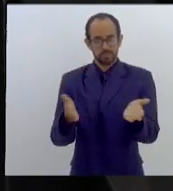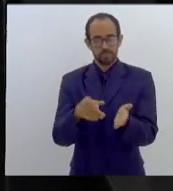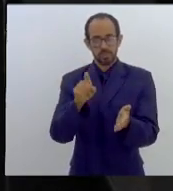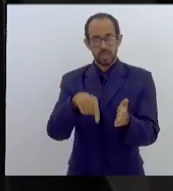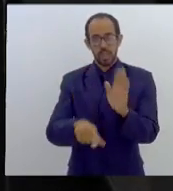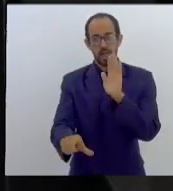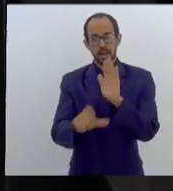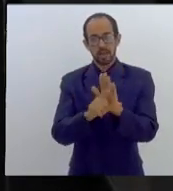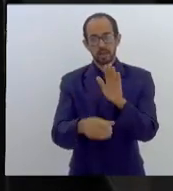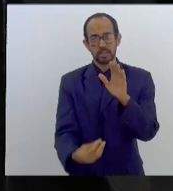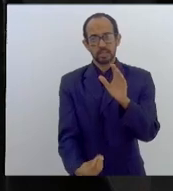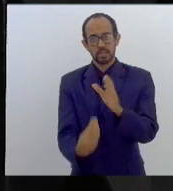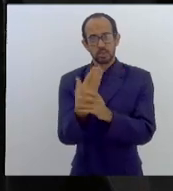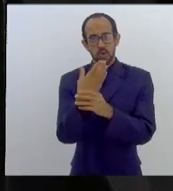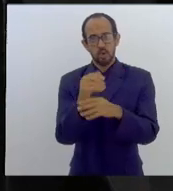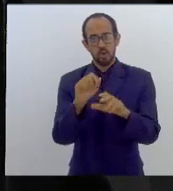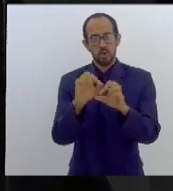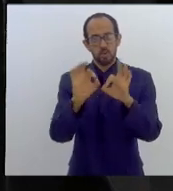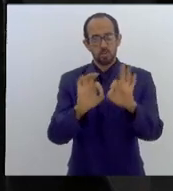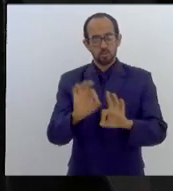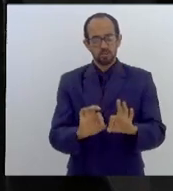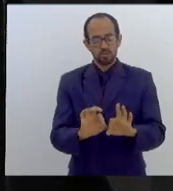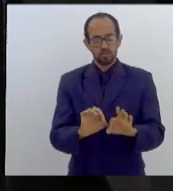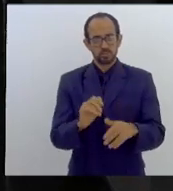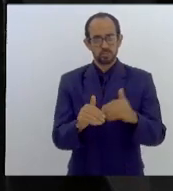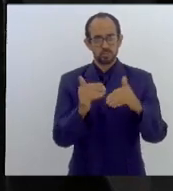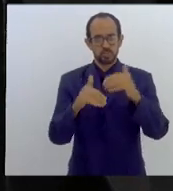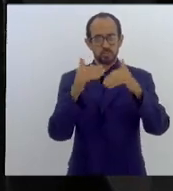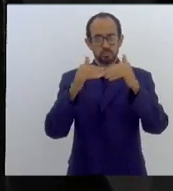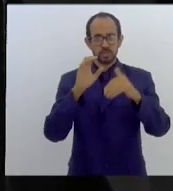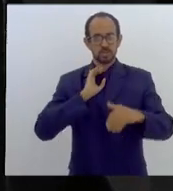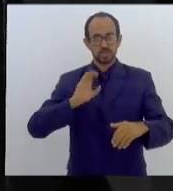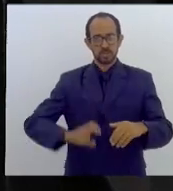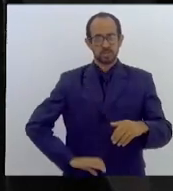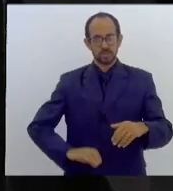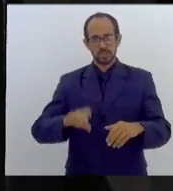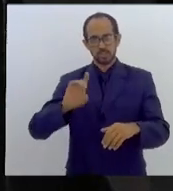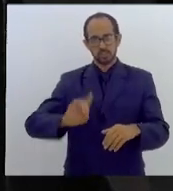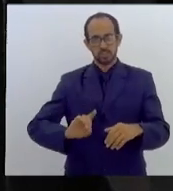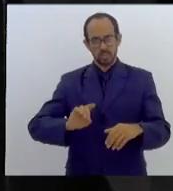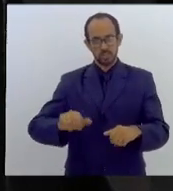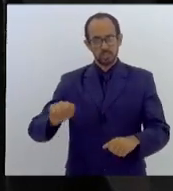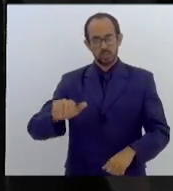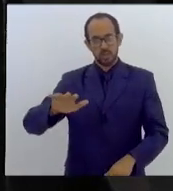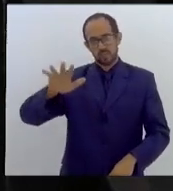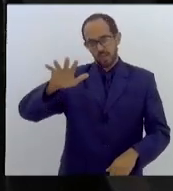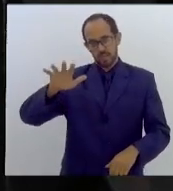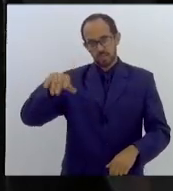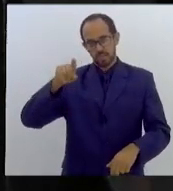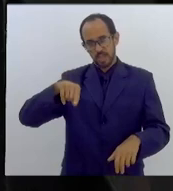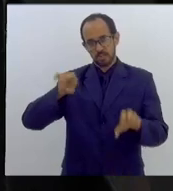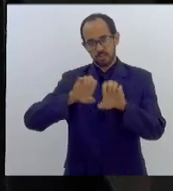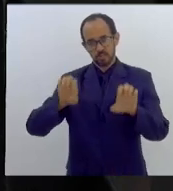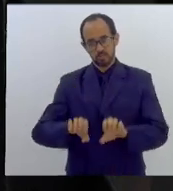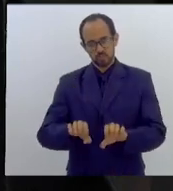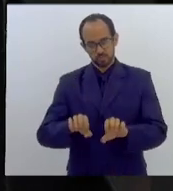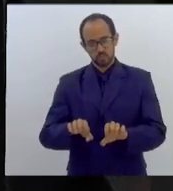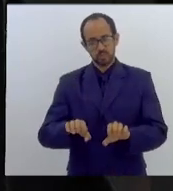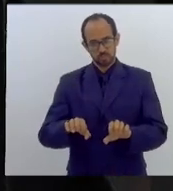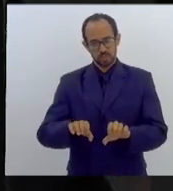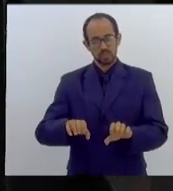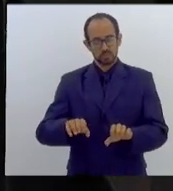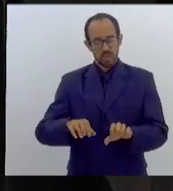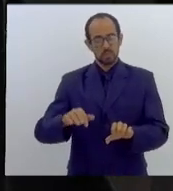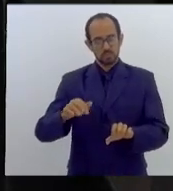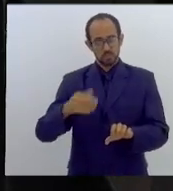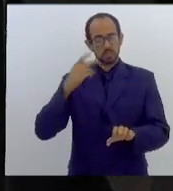que instituiu o Plano de Desenvolvimento de Cidadania e Direitos nos territórios de favela, que significa uma estruturação de médio e longo